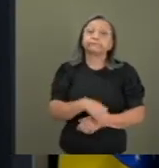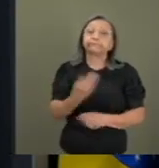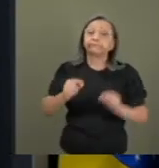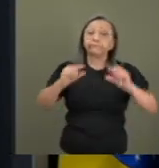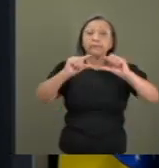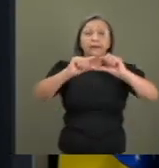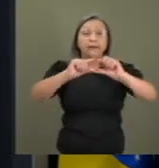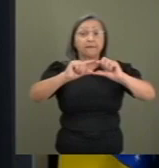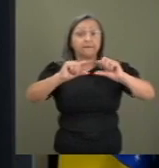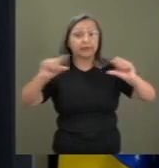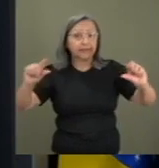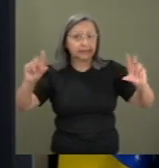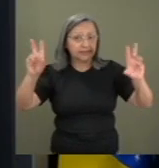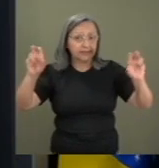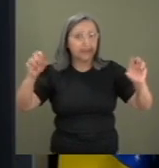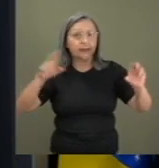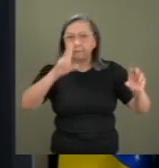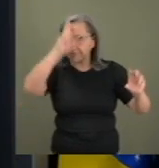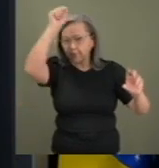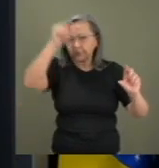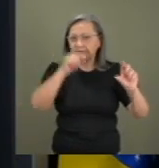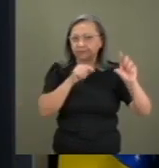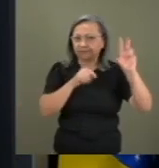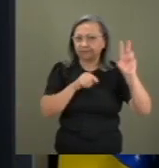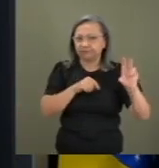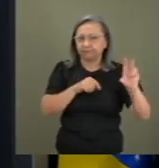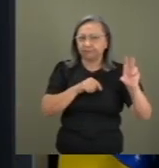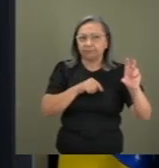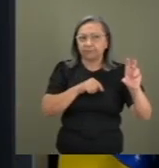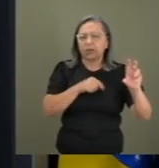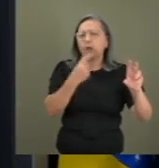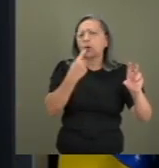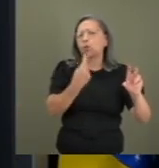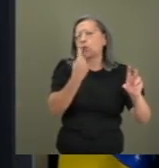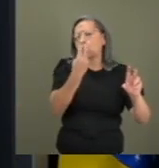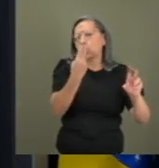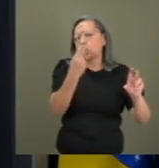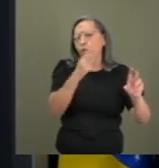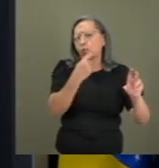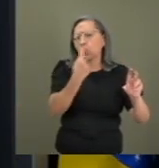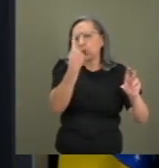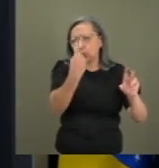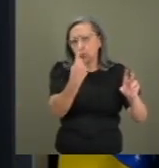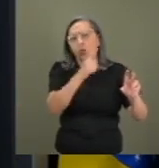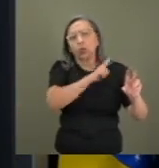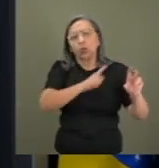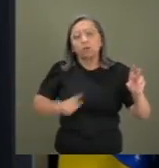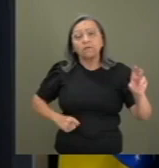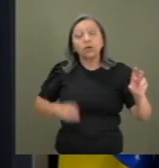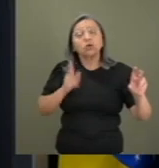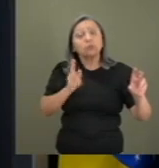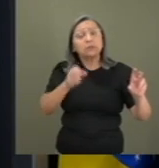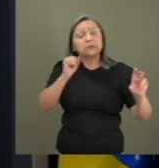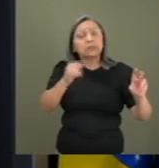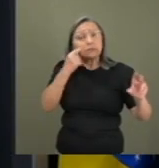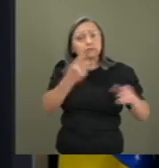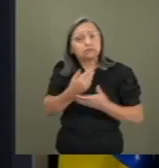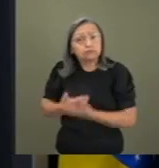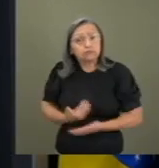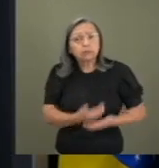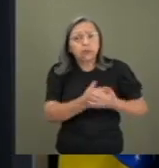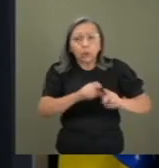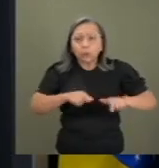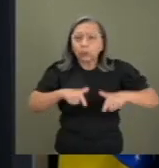dele é muito forte. Diz o seguinte: um governo, mesmo quando busca a